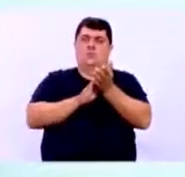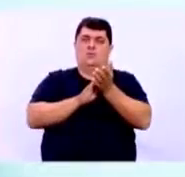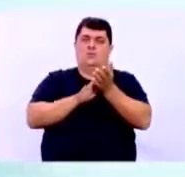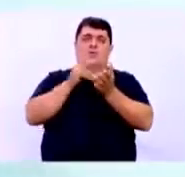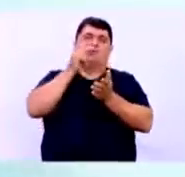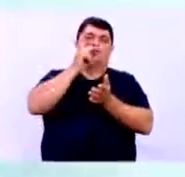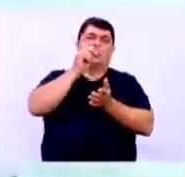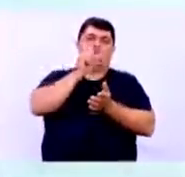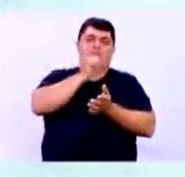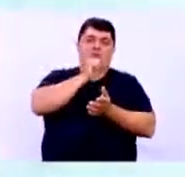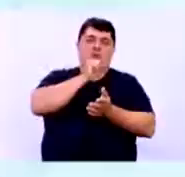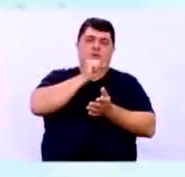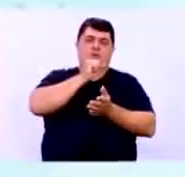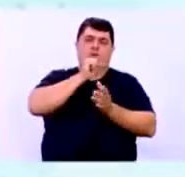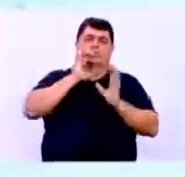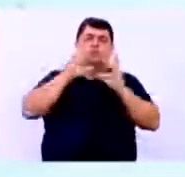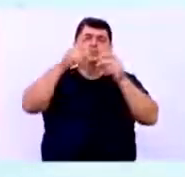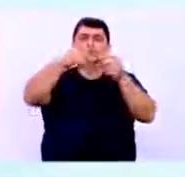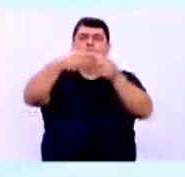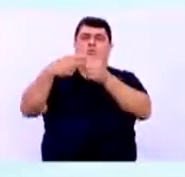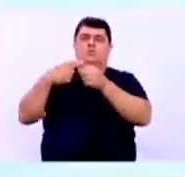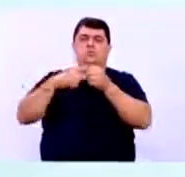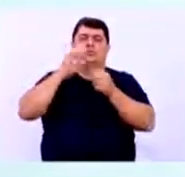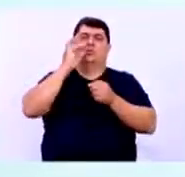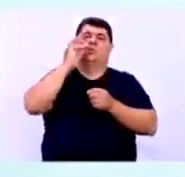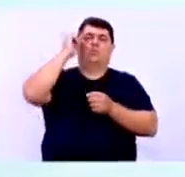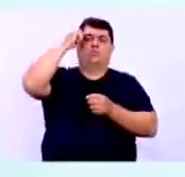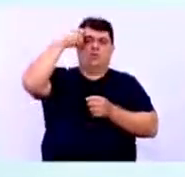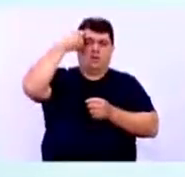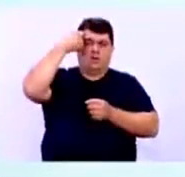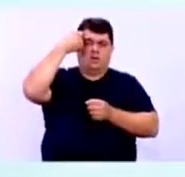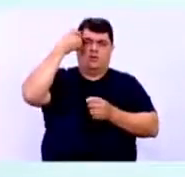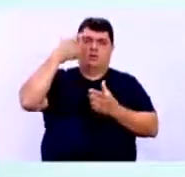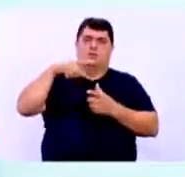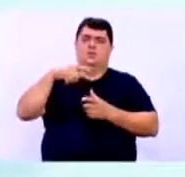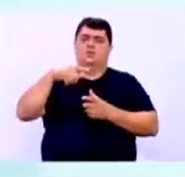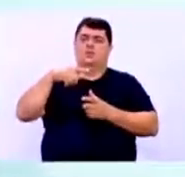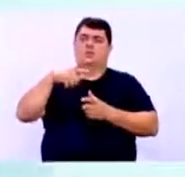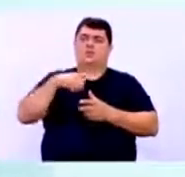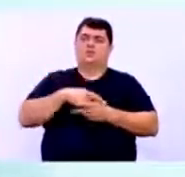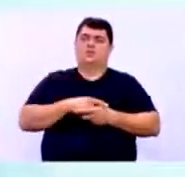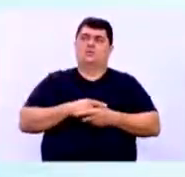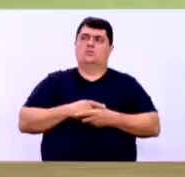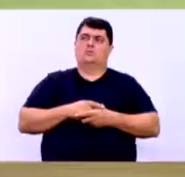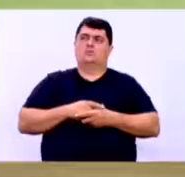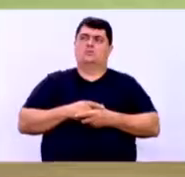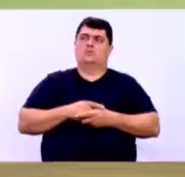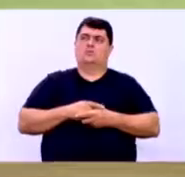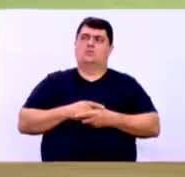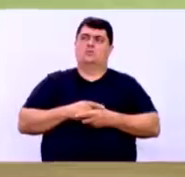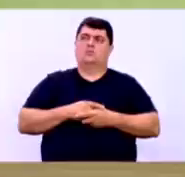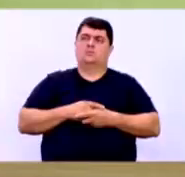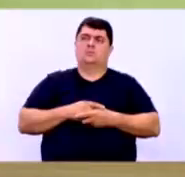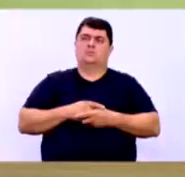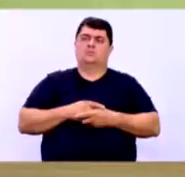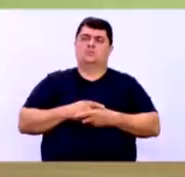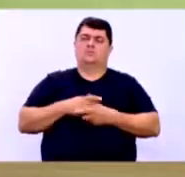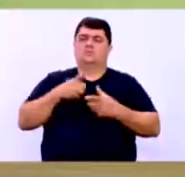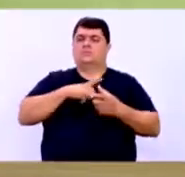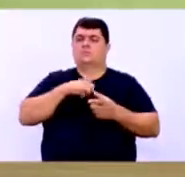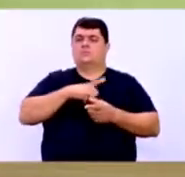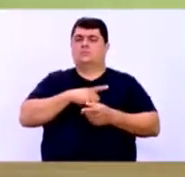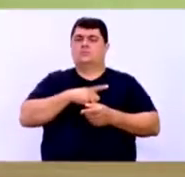Porto Velho e de outras unidades, Ouro Preto. Mas aonde, professor? Lembra aí? Professor, tem aqui ó,